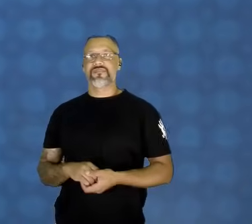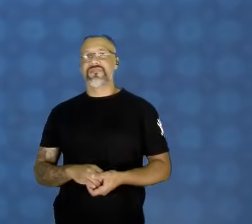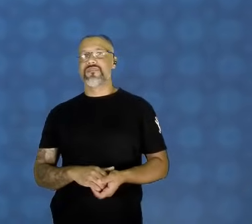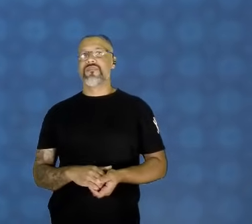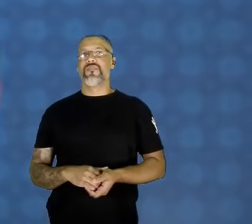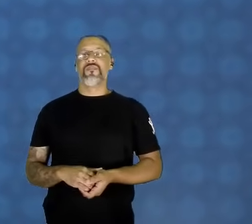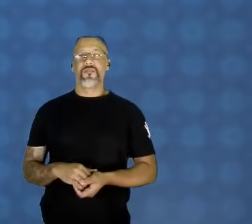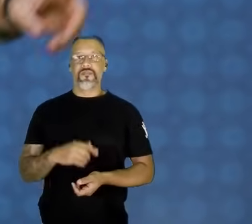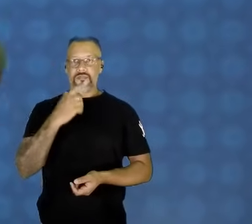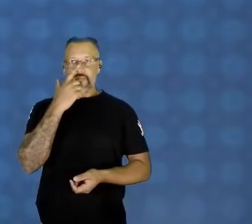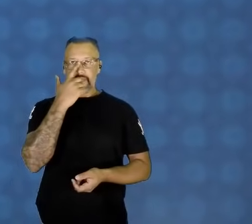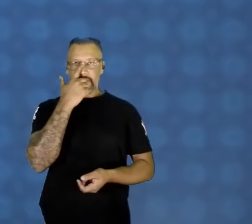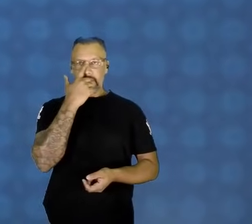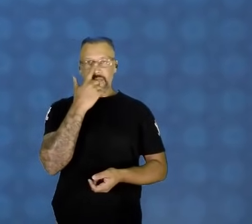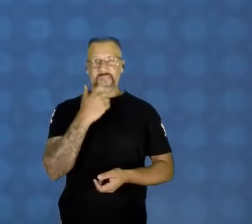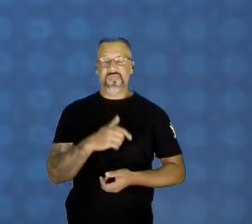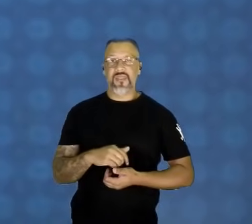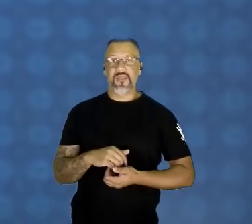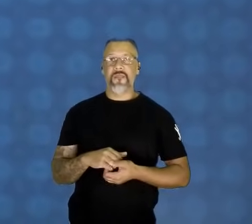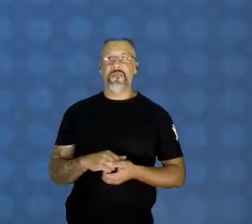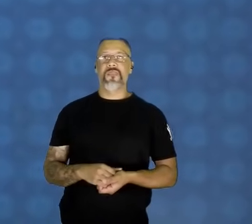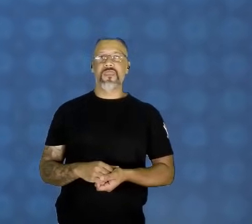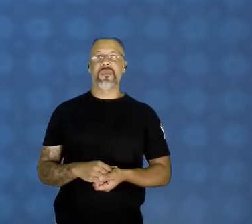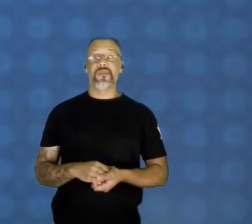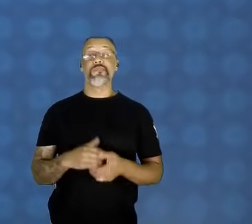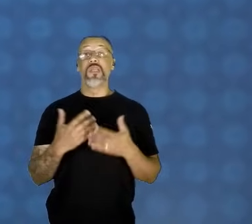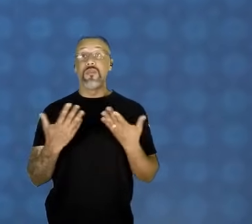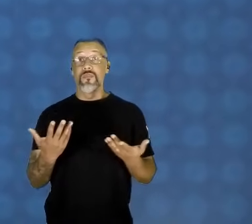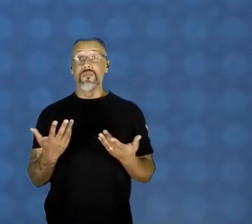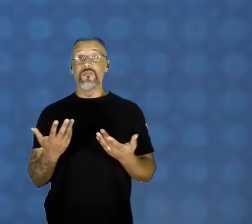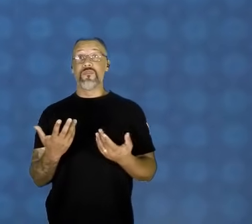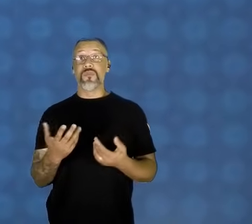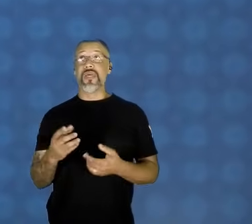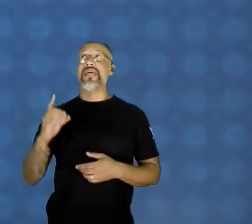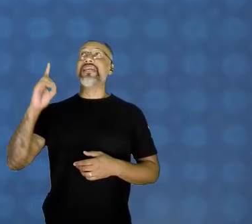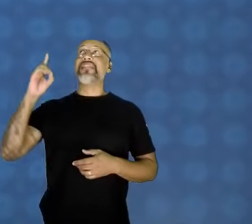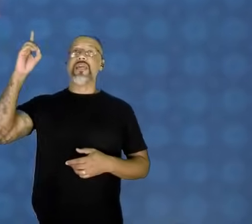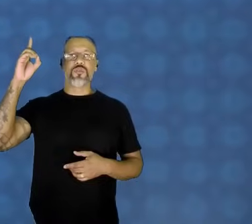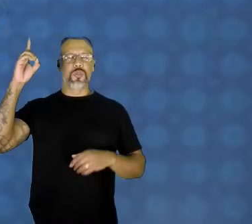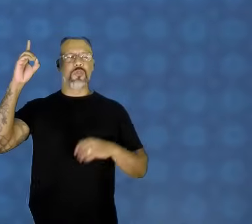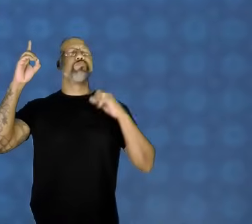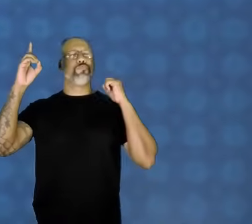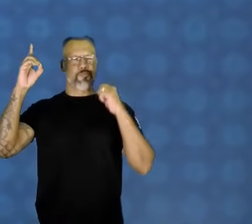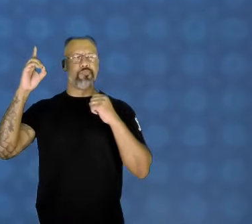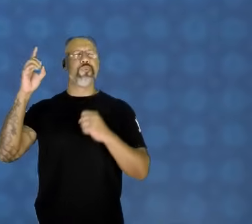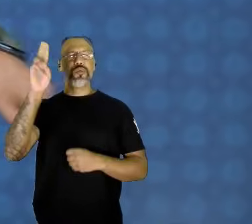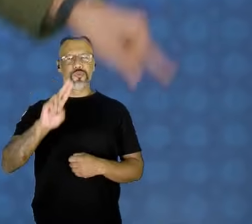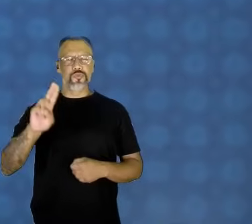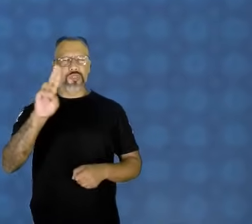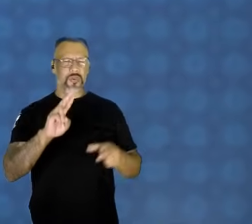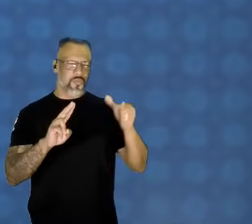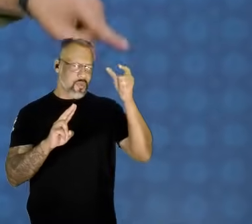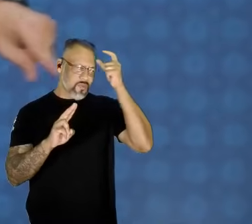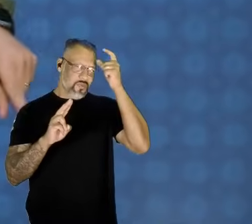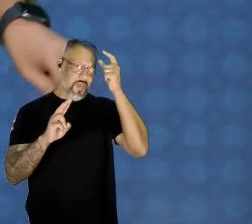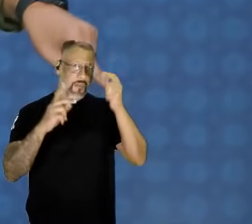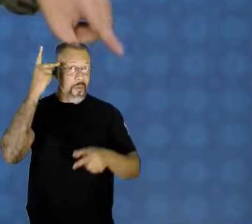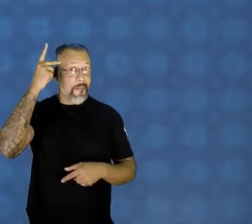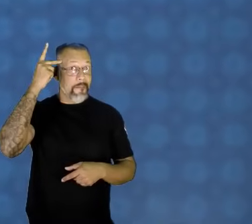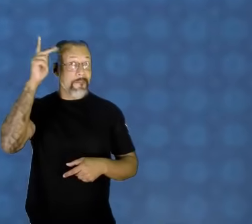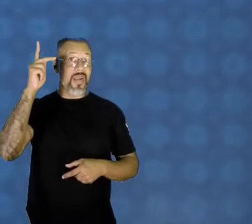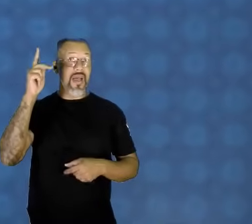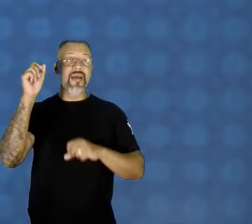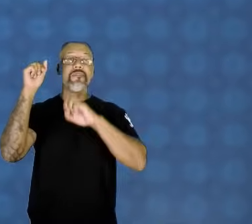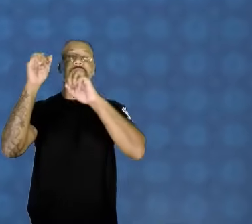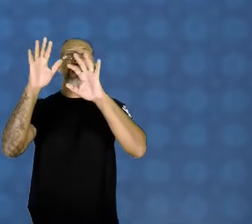dizer que o diabo pode ser usado para Deus te abençoar. Se Deus quiser usar o diabo para abençoar você,